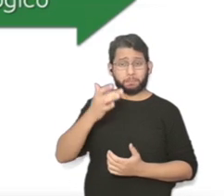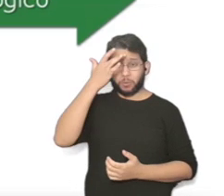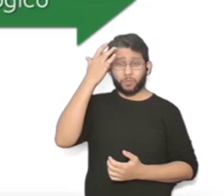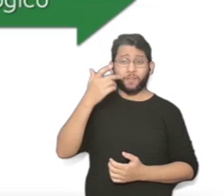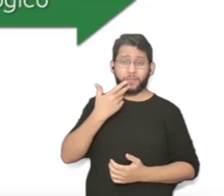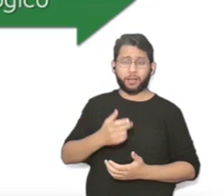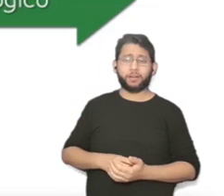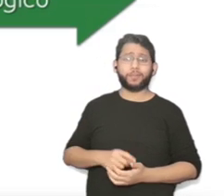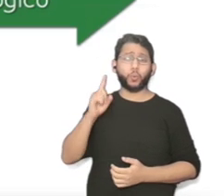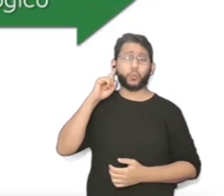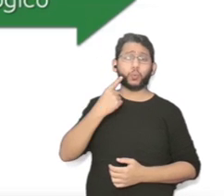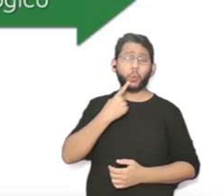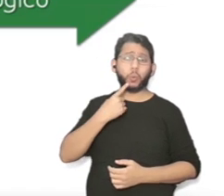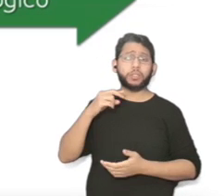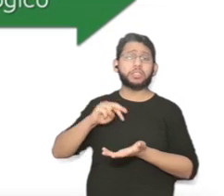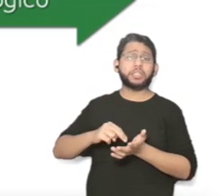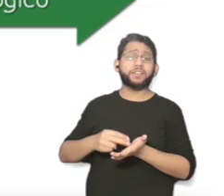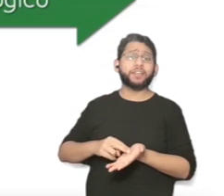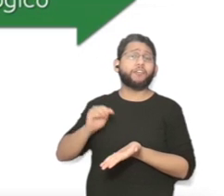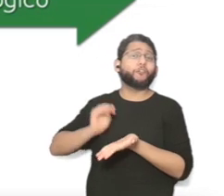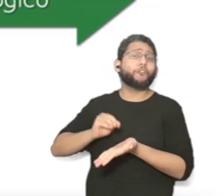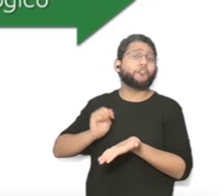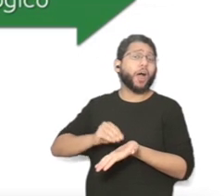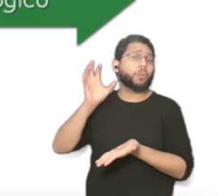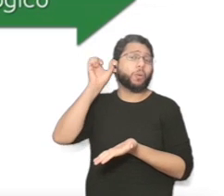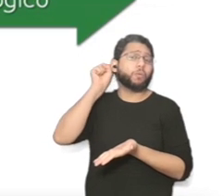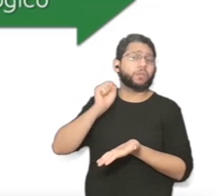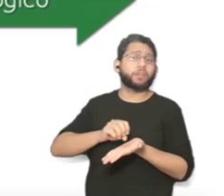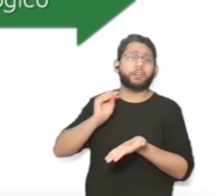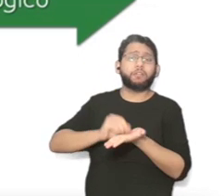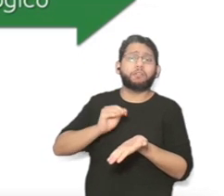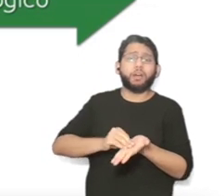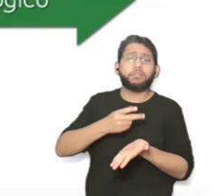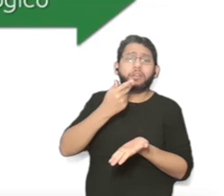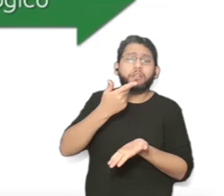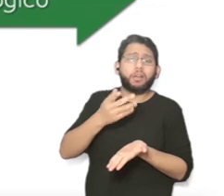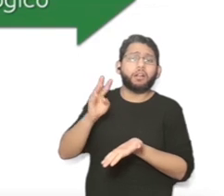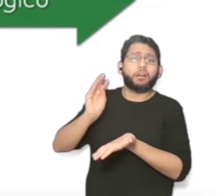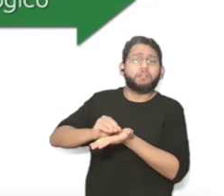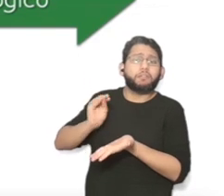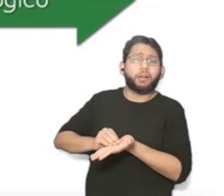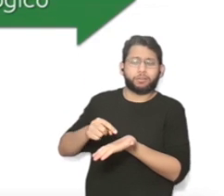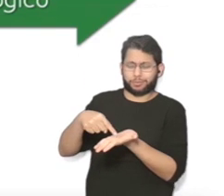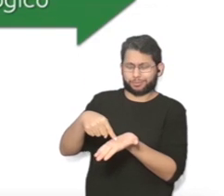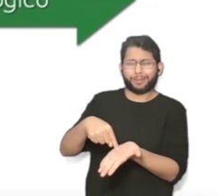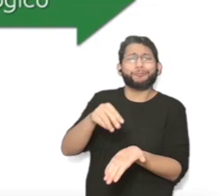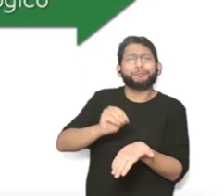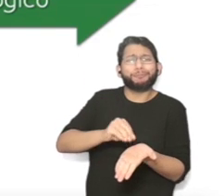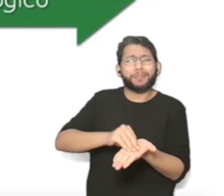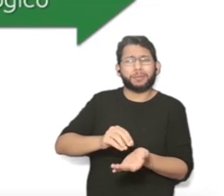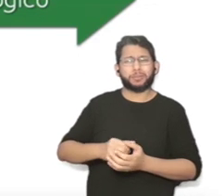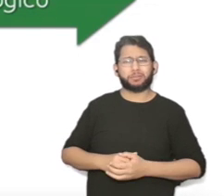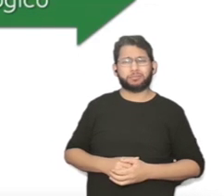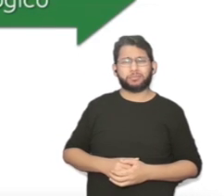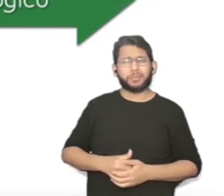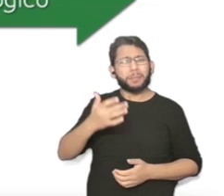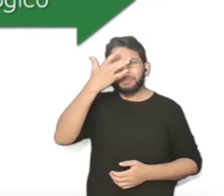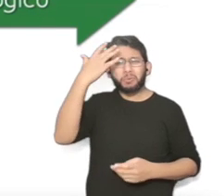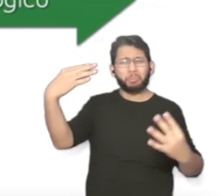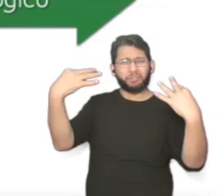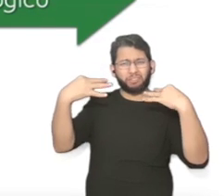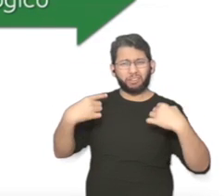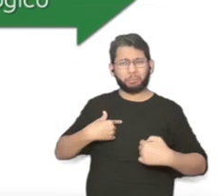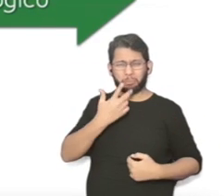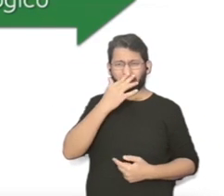surdo é sempre entendido como deficiente auditivo porque falta a ele a audição. E se a gente fosse